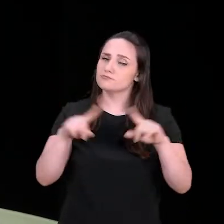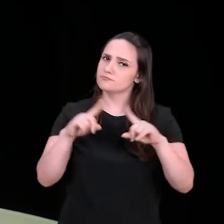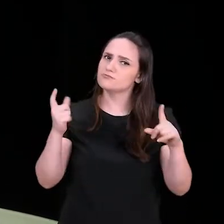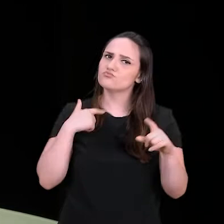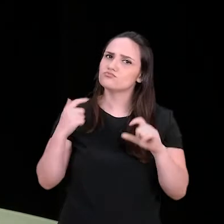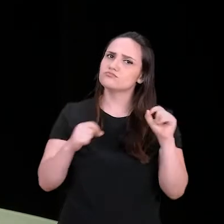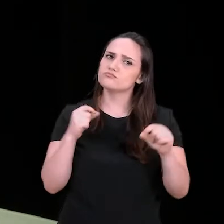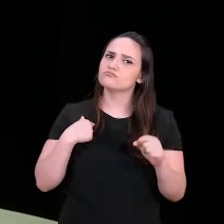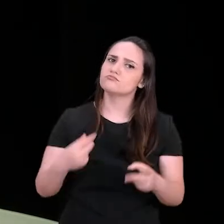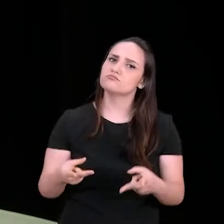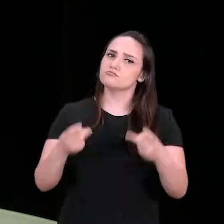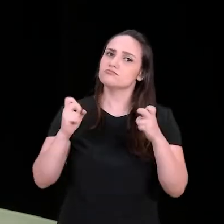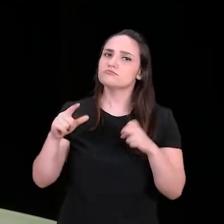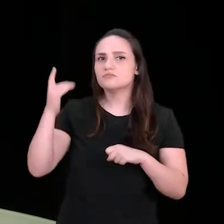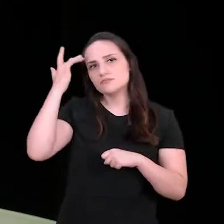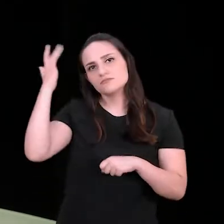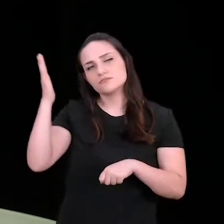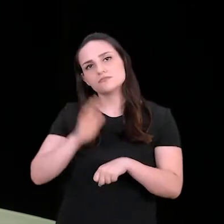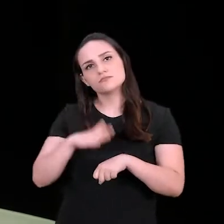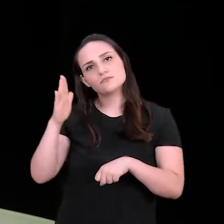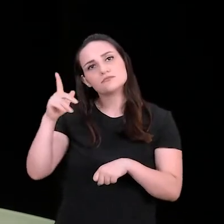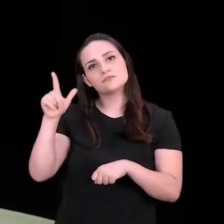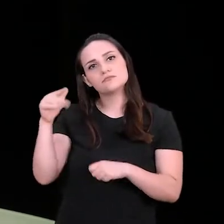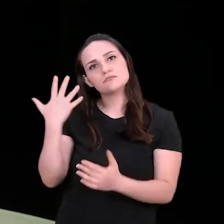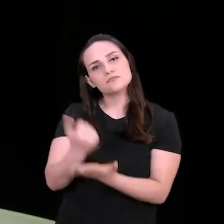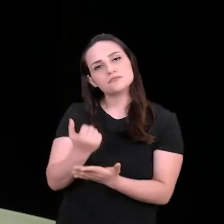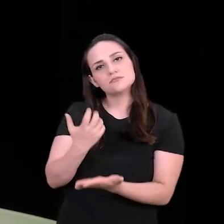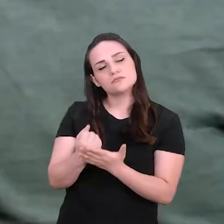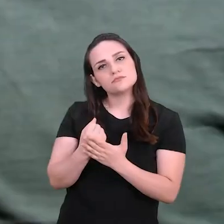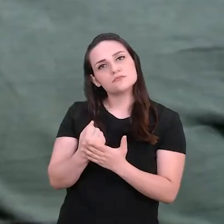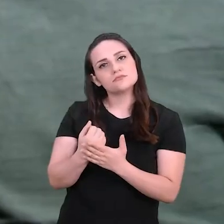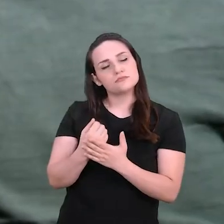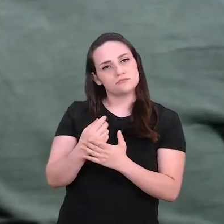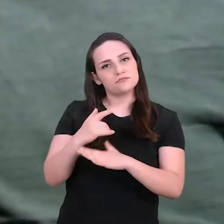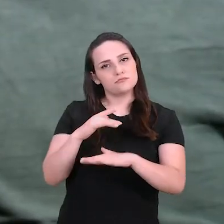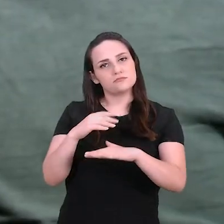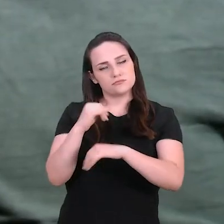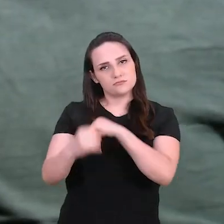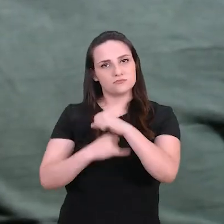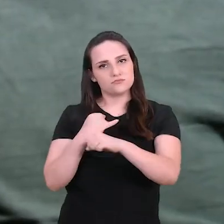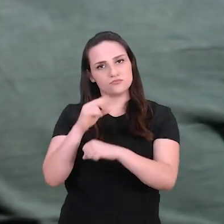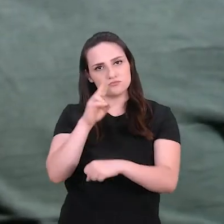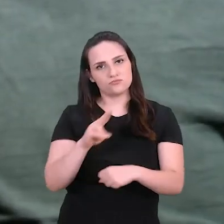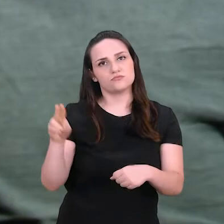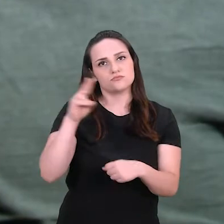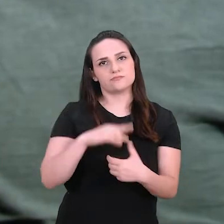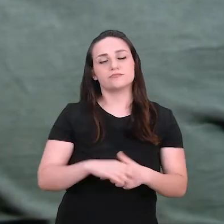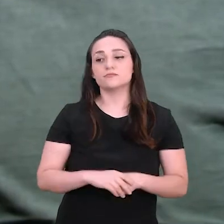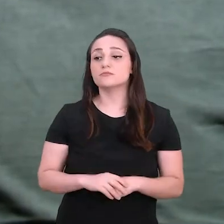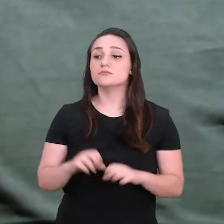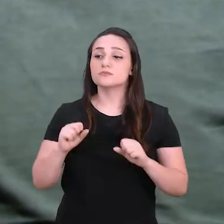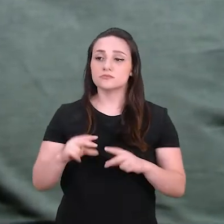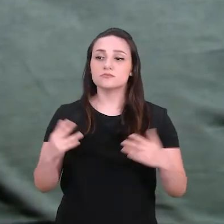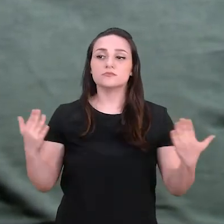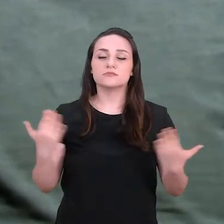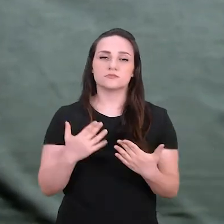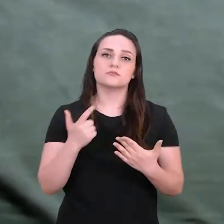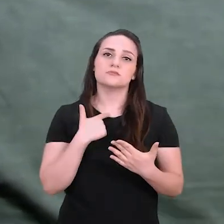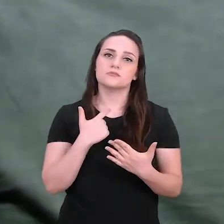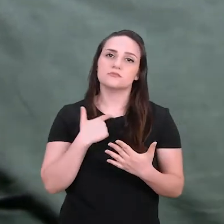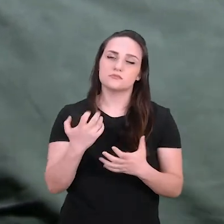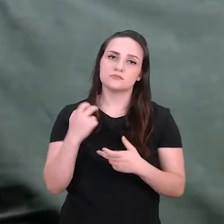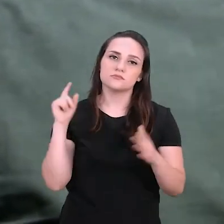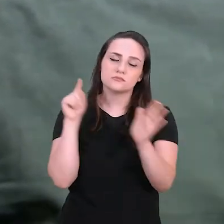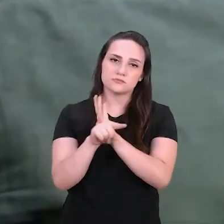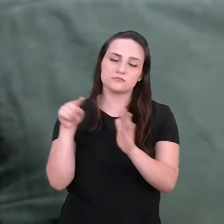me pareceu uma espécie de arquivo desses conteúdos, né? Bom, juntando tudo isso, o senhor